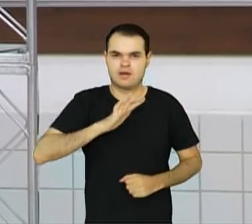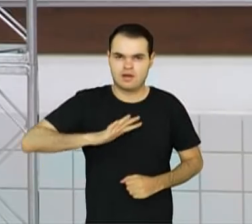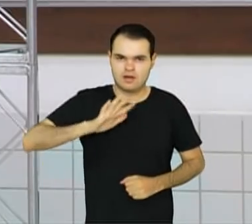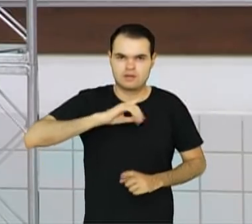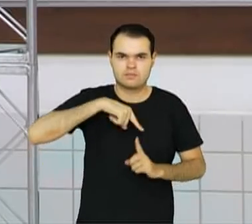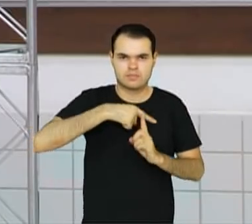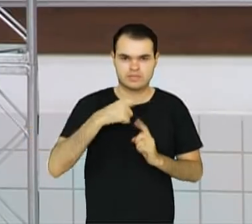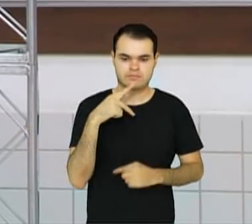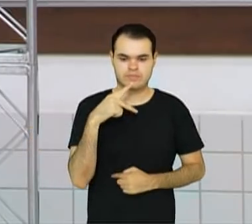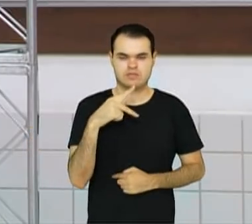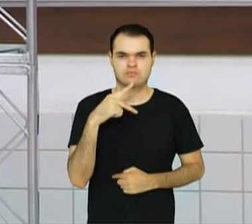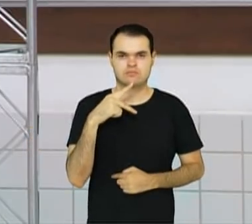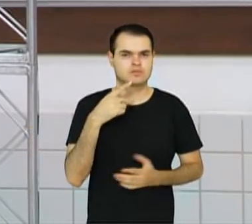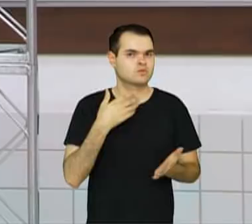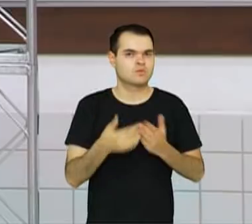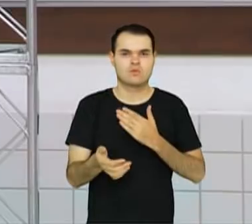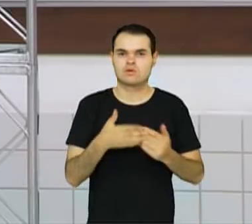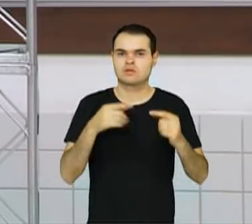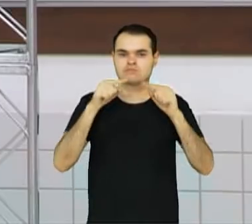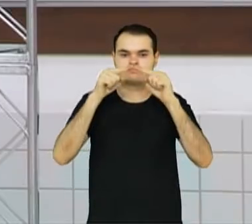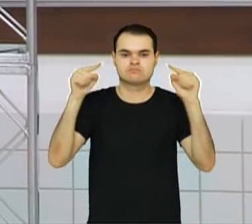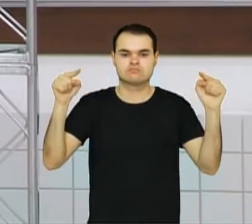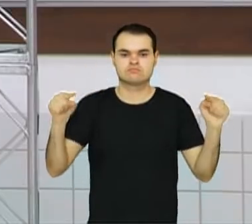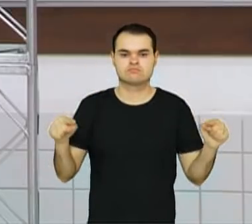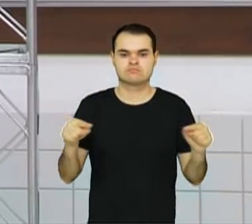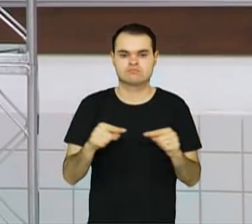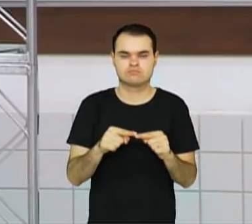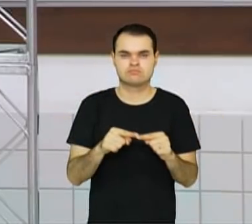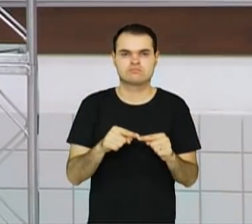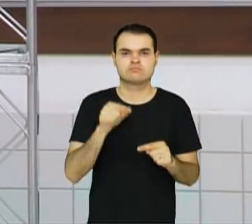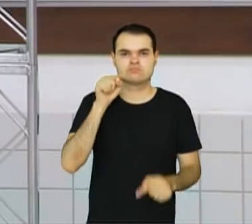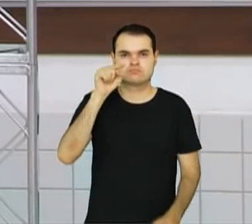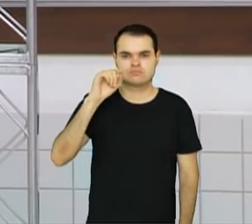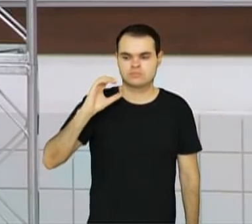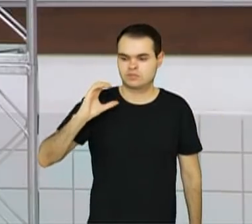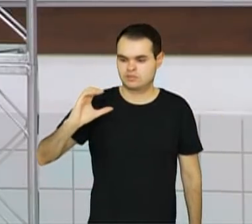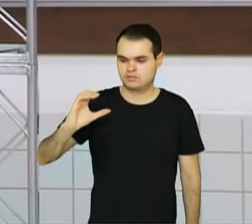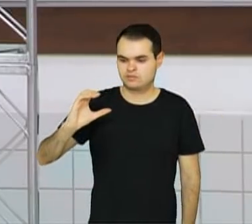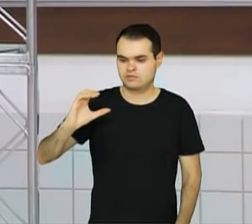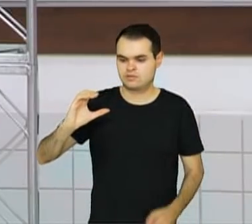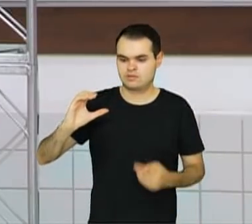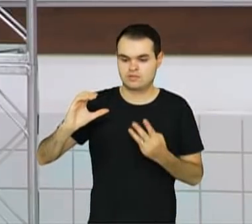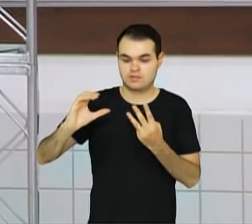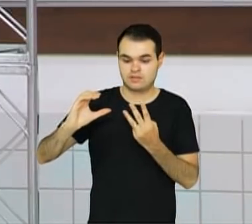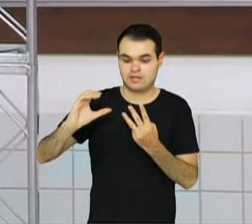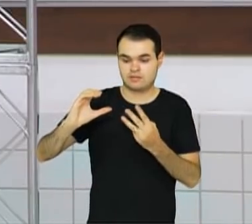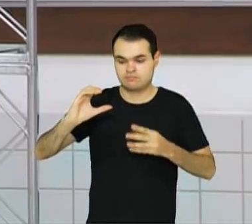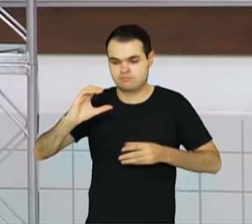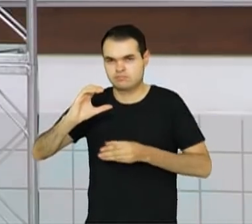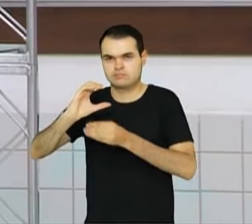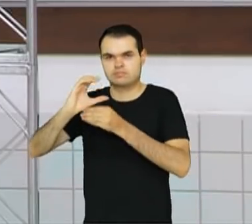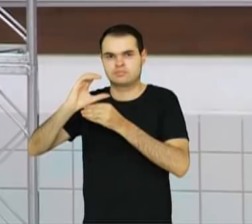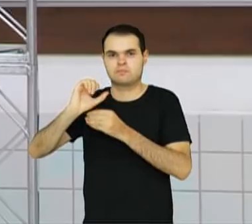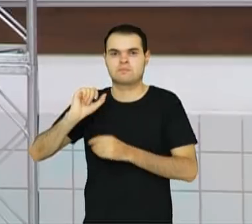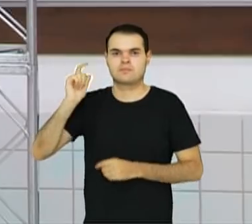o perímetro de qualquer retângulo cujo comprimento seja 3 unidades maior